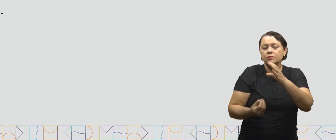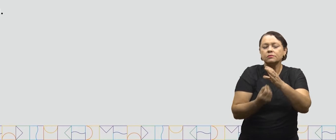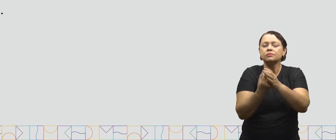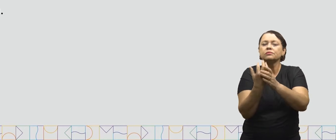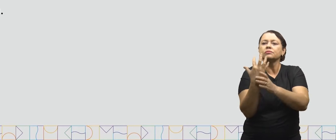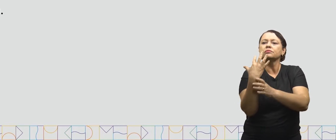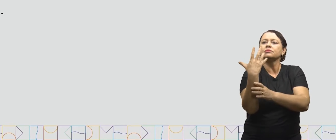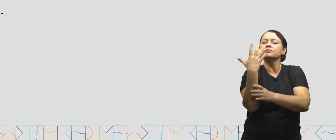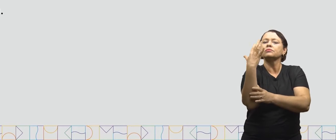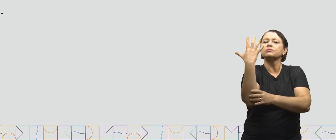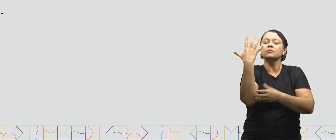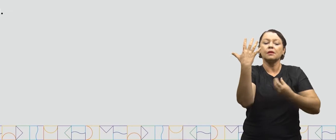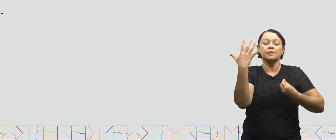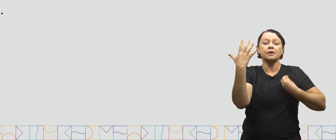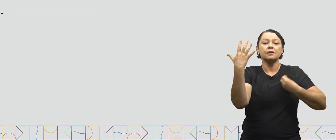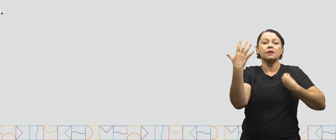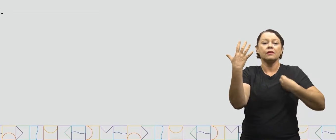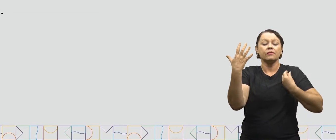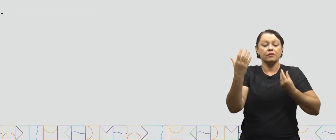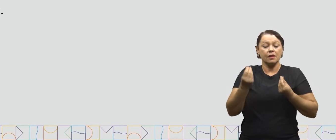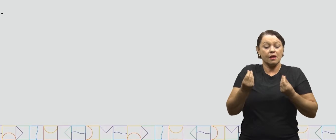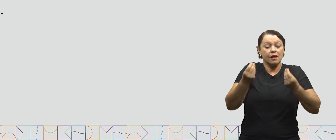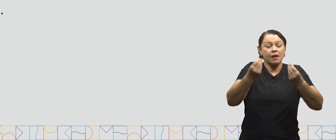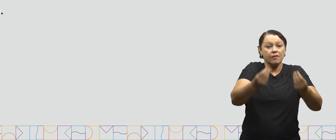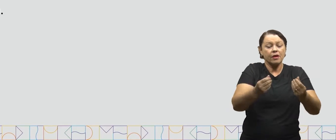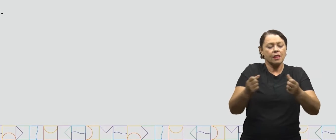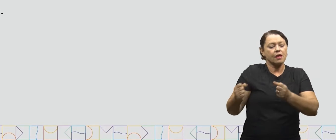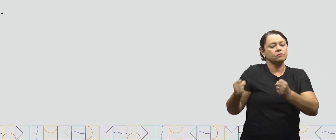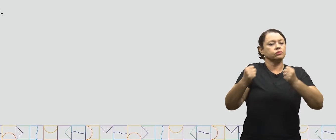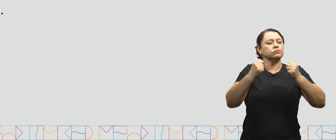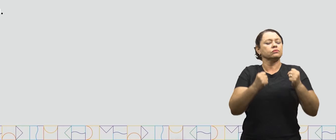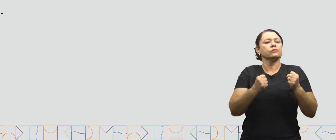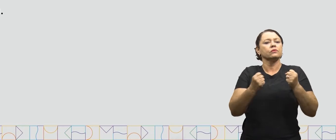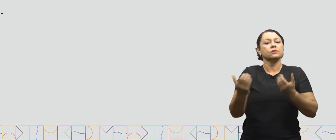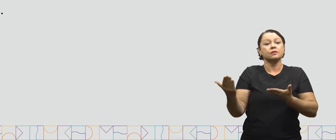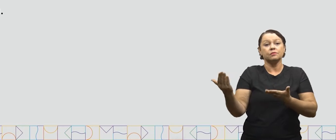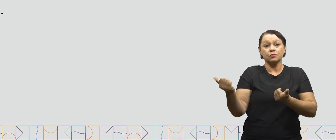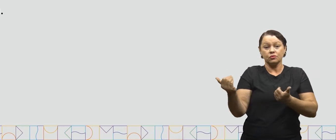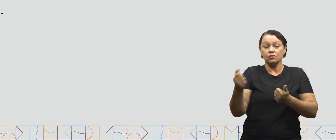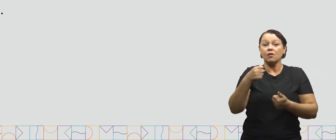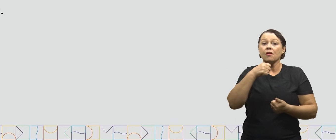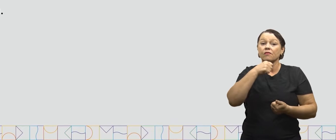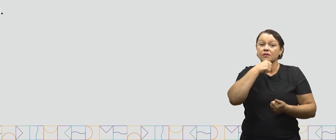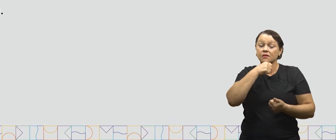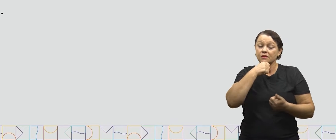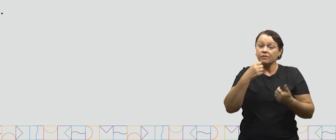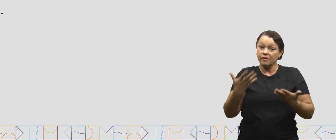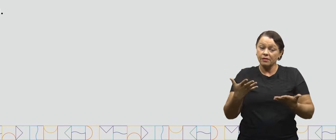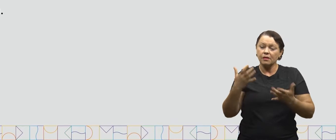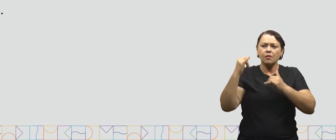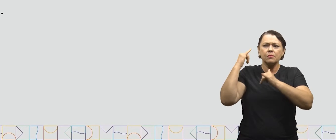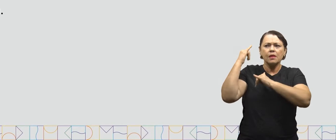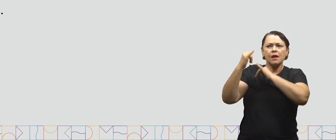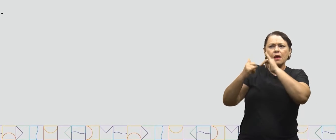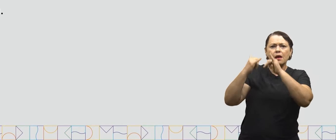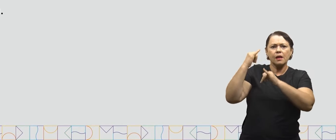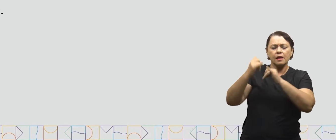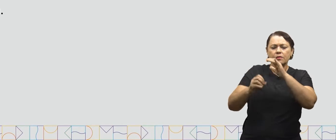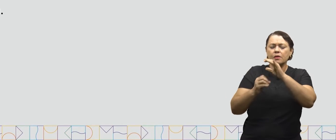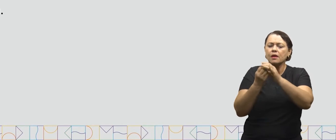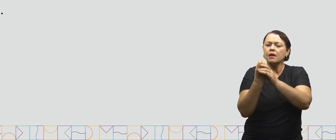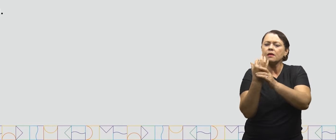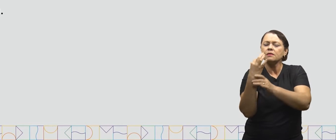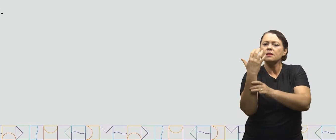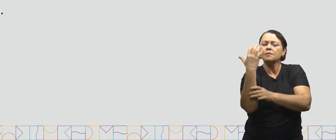vida. Ela dará força aos jovens e revigorará os velhos. De acordo com a lenda, essa planta